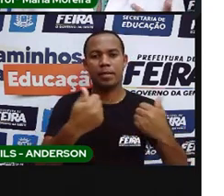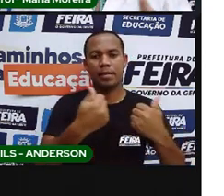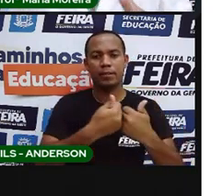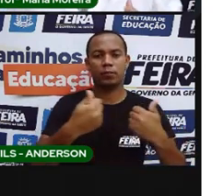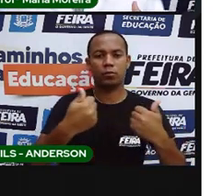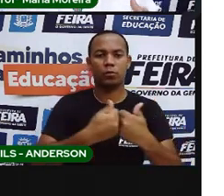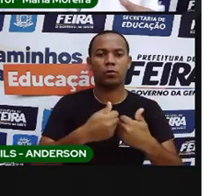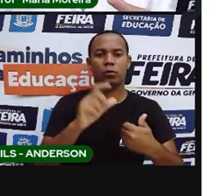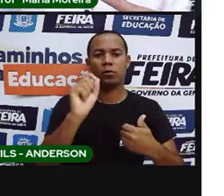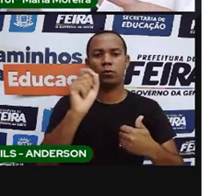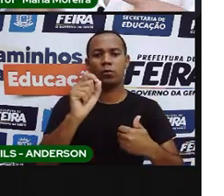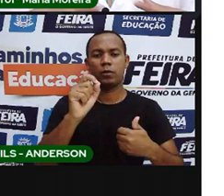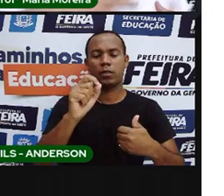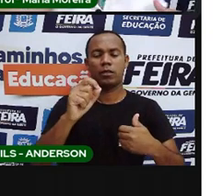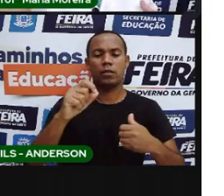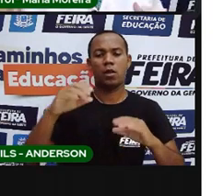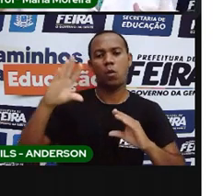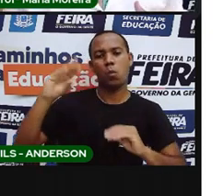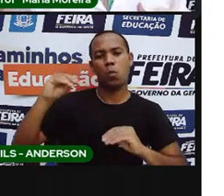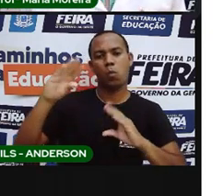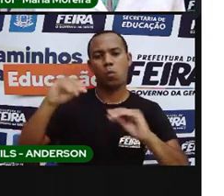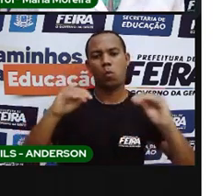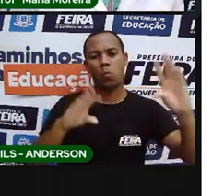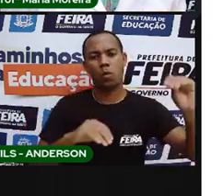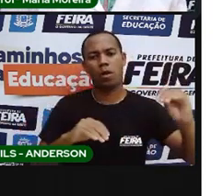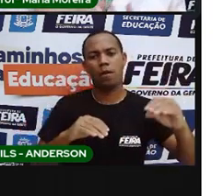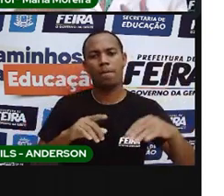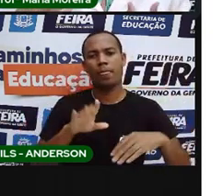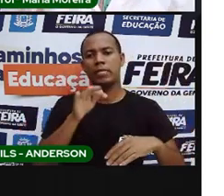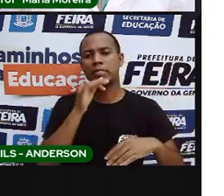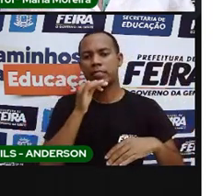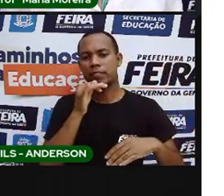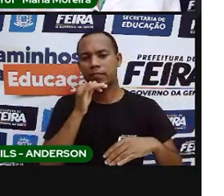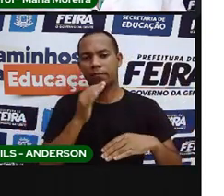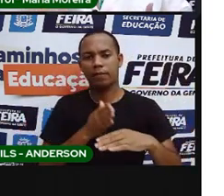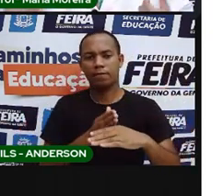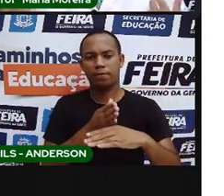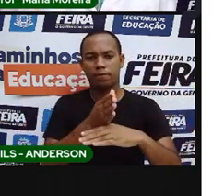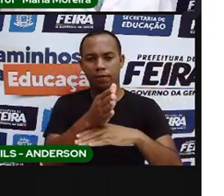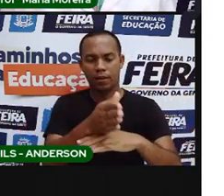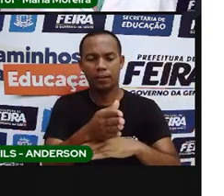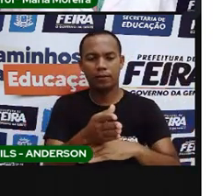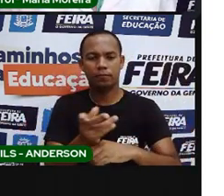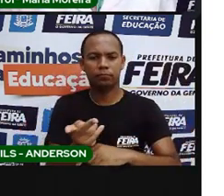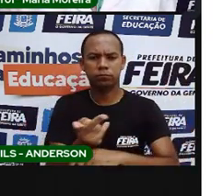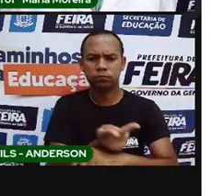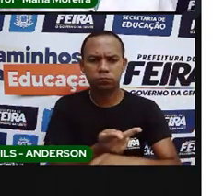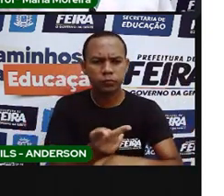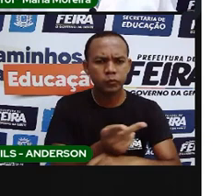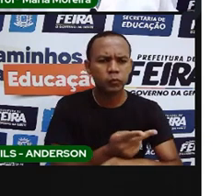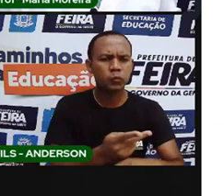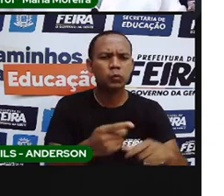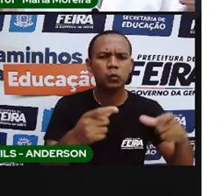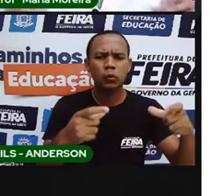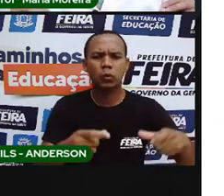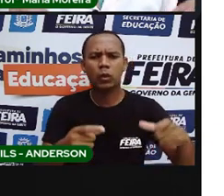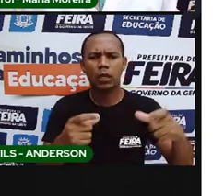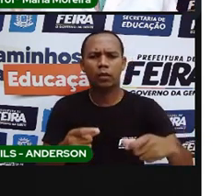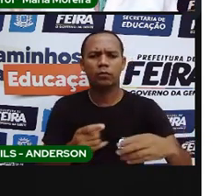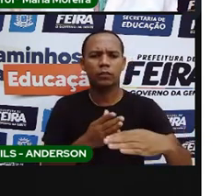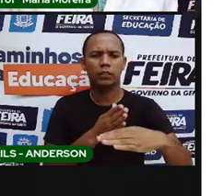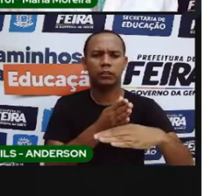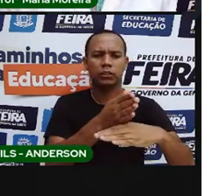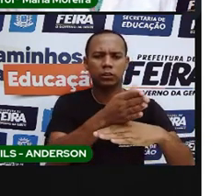quando esses espanhóis, eles saem também, assim como os portugueses, em busca de novas terras, e eles